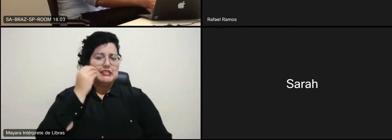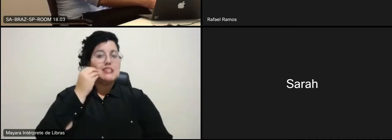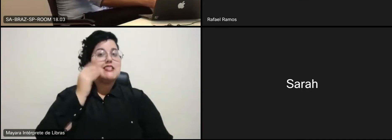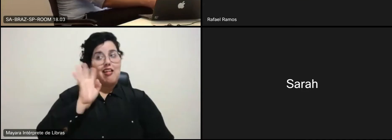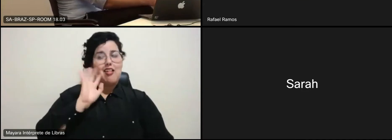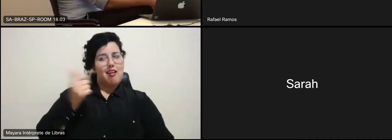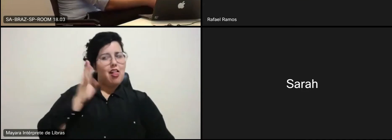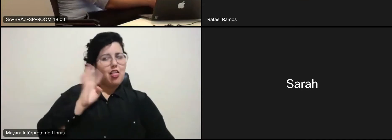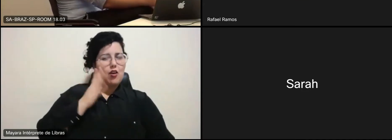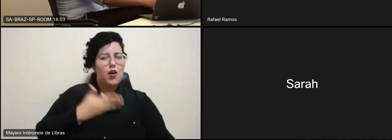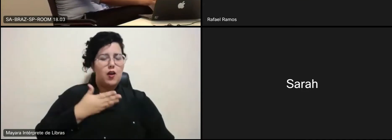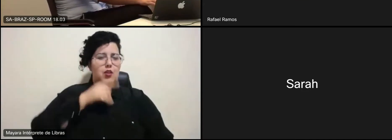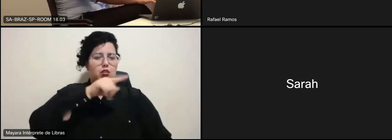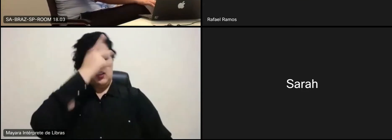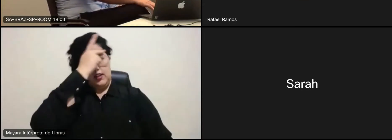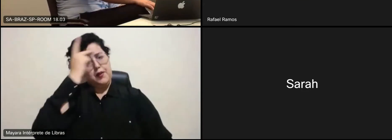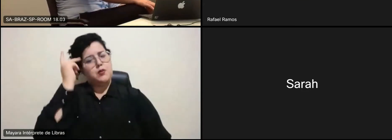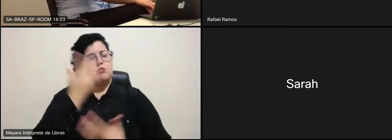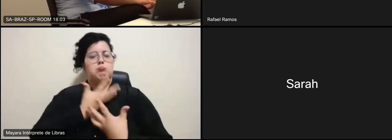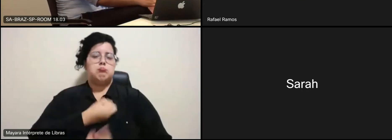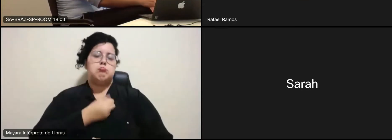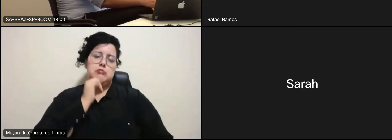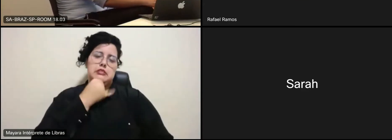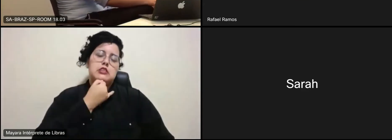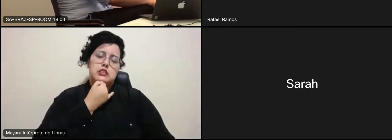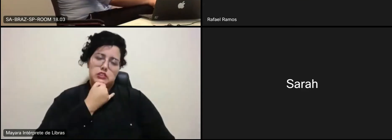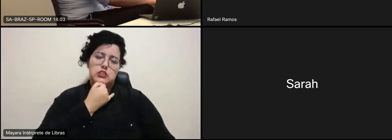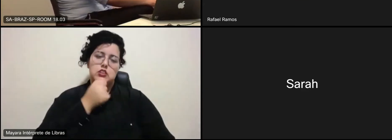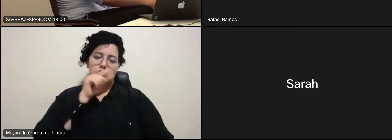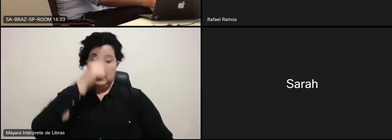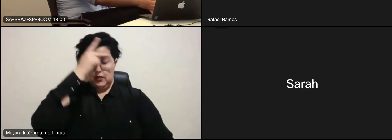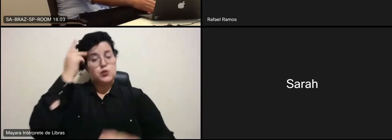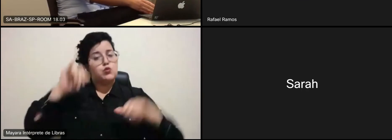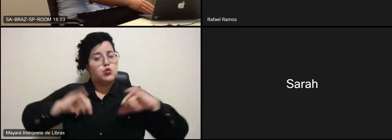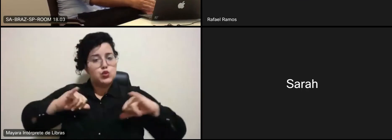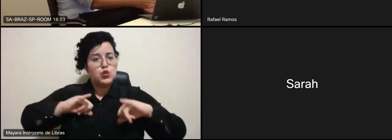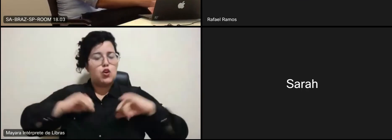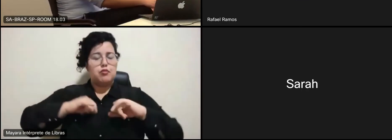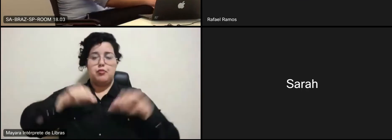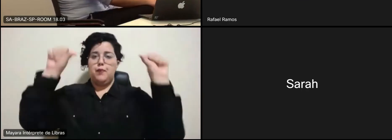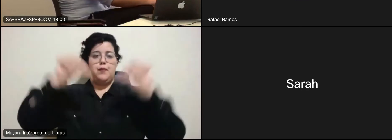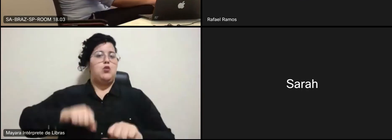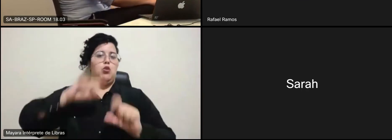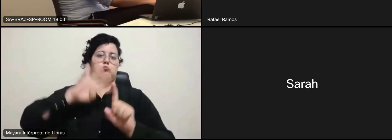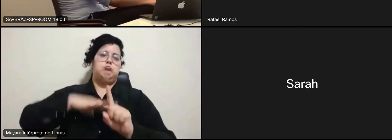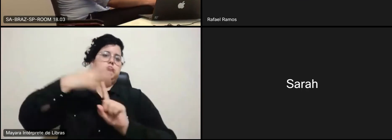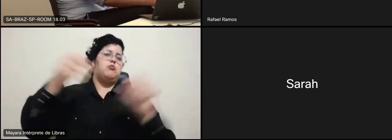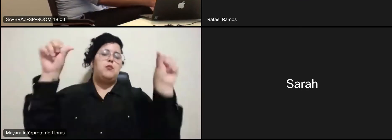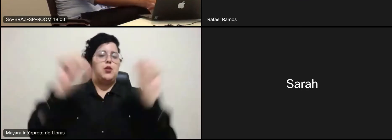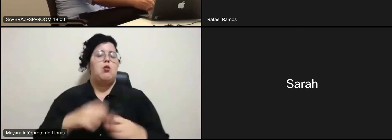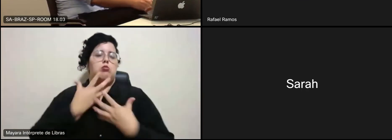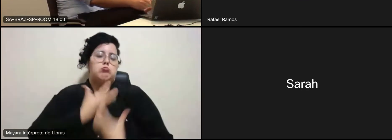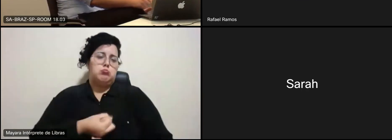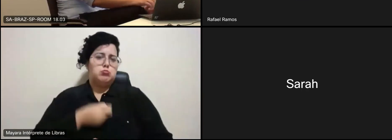acaba compactuando com aquele tipo de situação e a pessoa que está sofrendo a agressão vai ficar 3 vezes pior, porque muitas vezes ela podia contar com a sua ajuda e